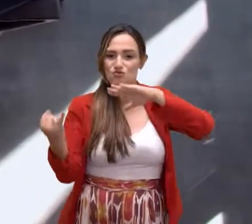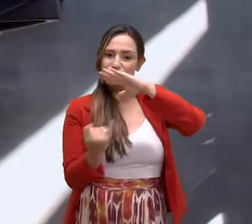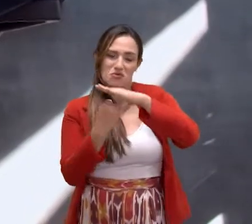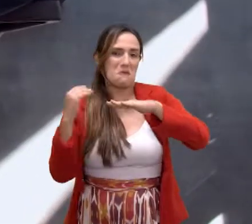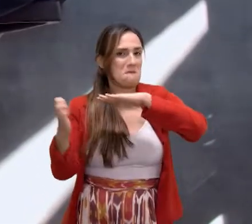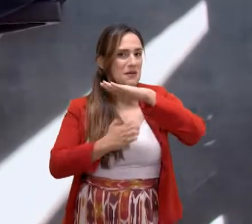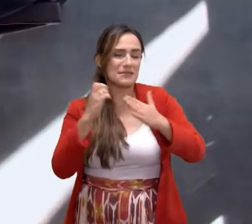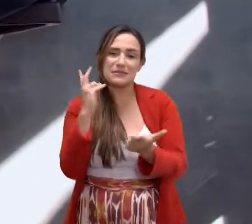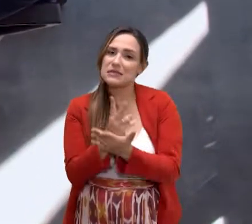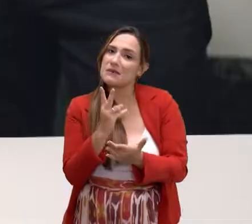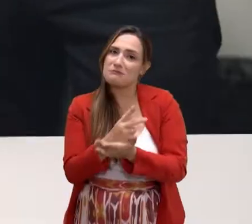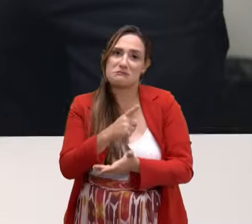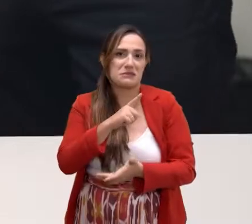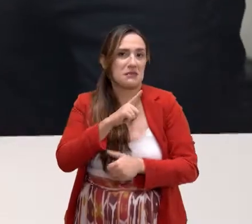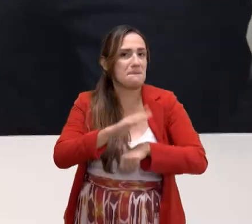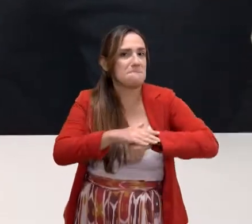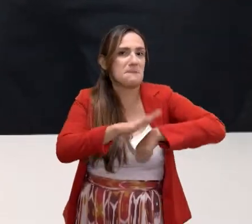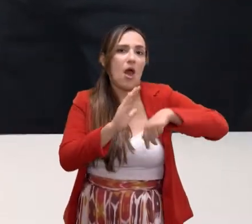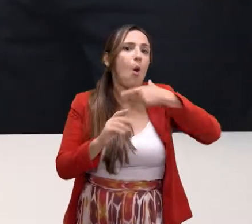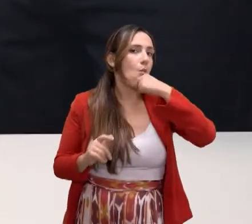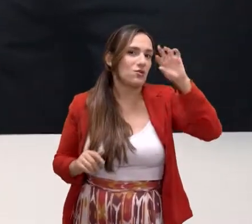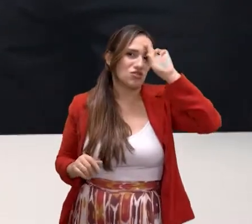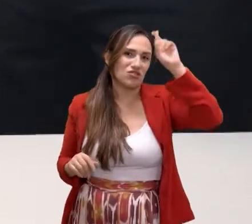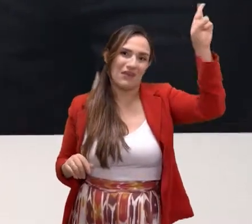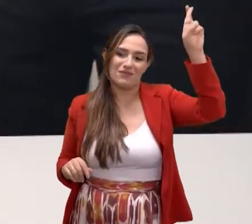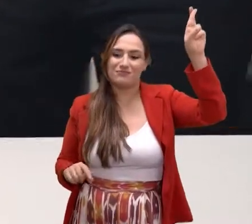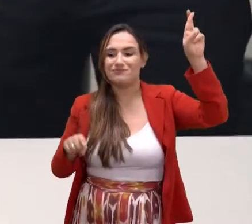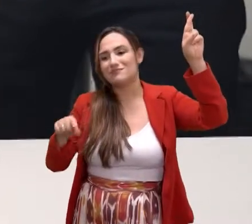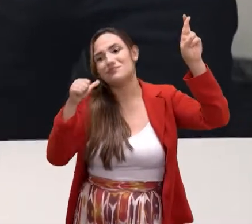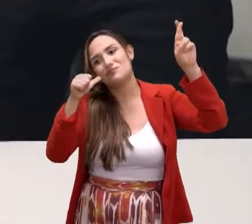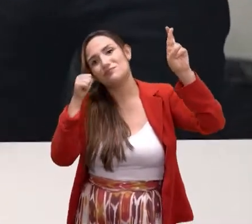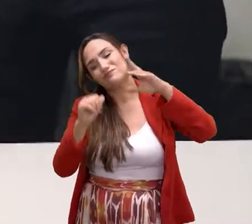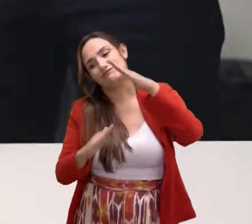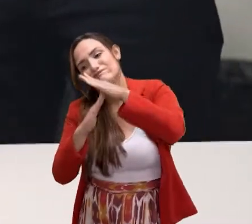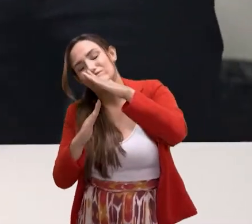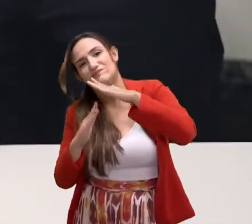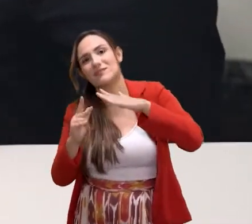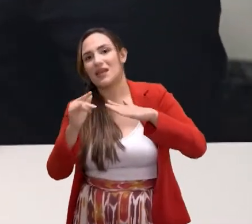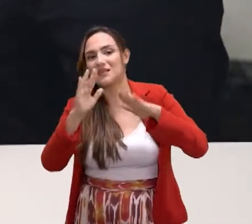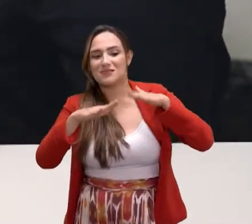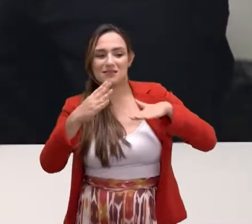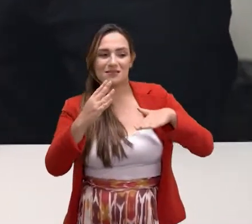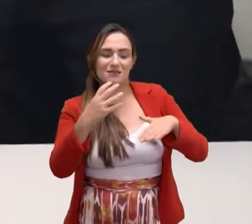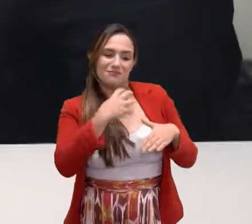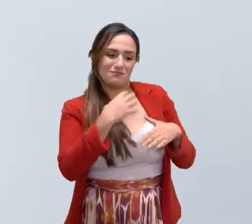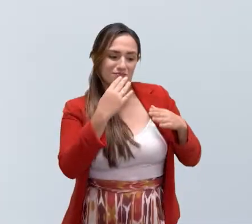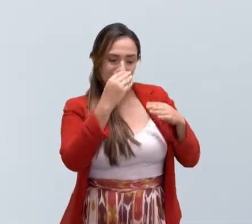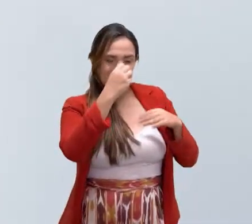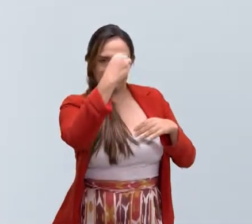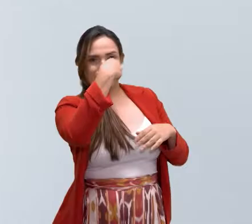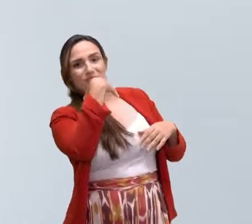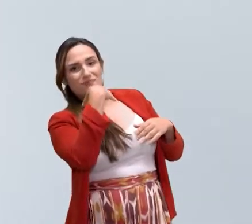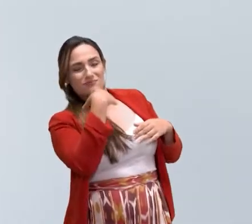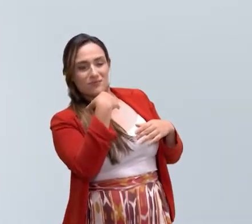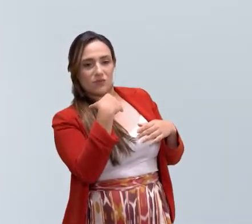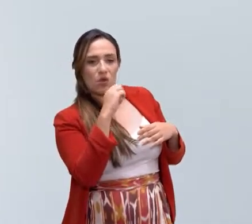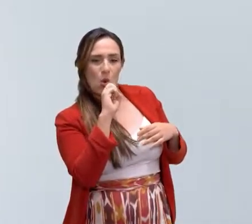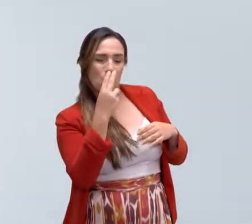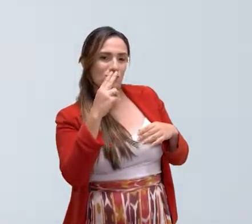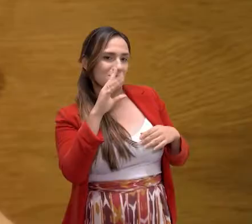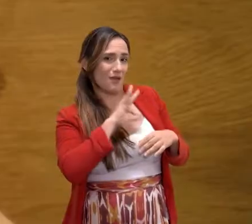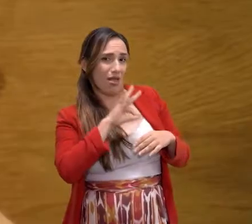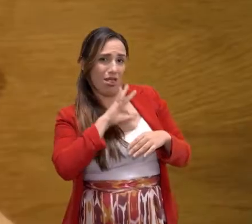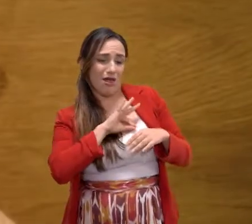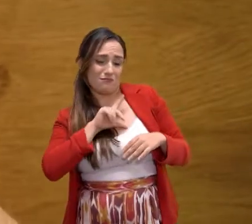e empresas, criando diversos obstáculos para o público feminino, como situações de abuso e salários mais